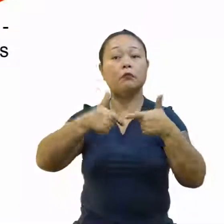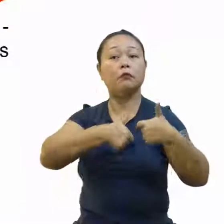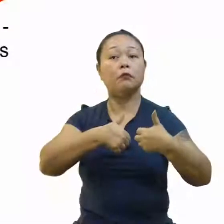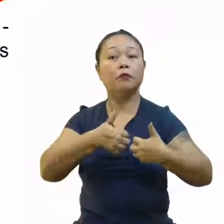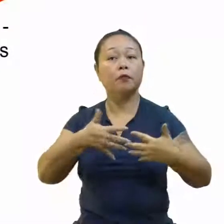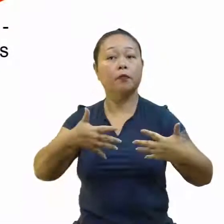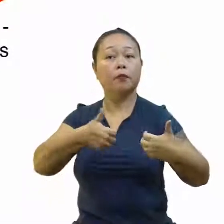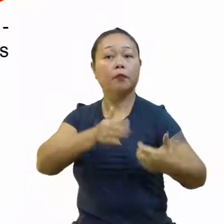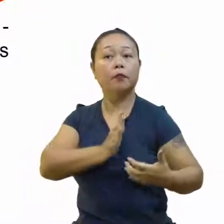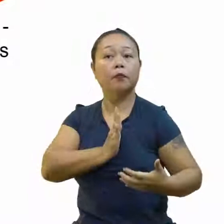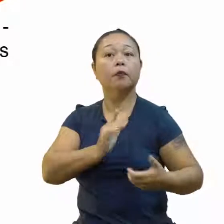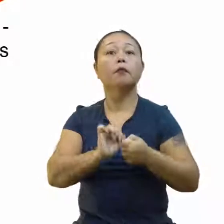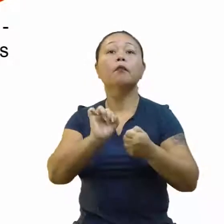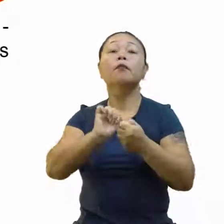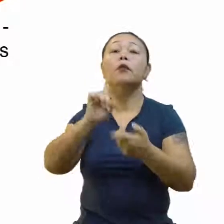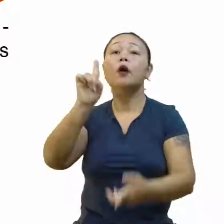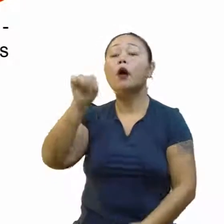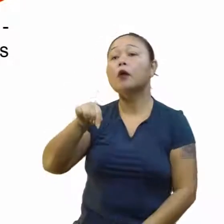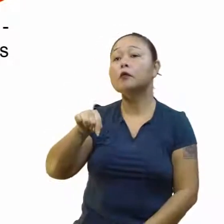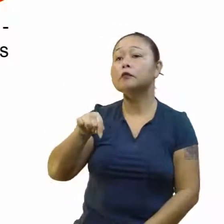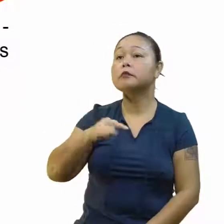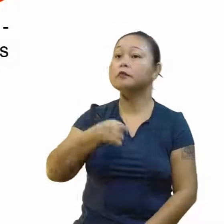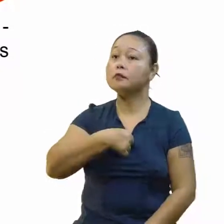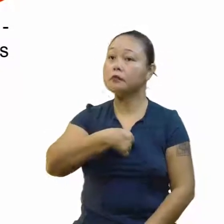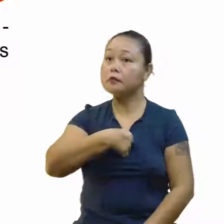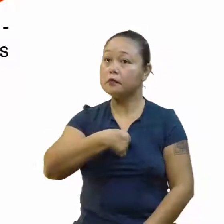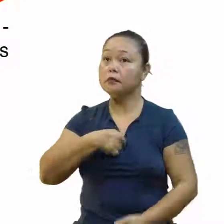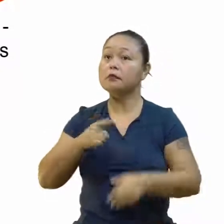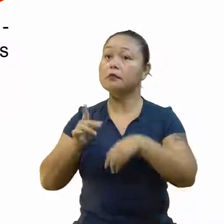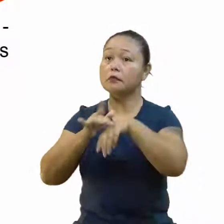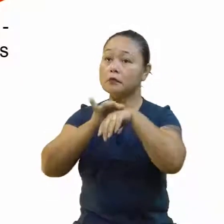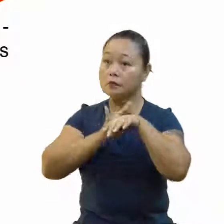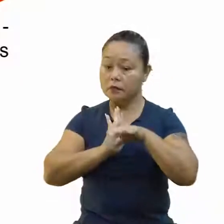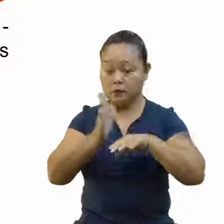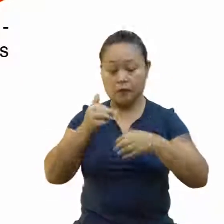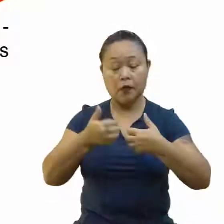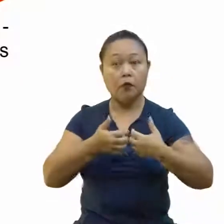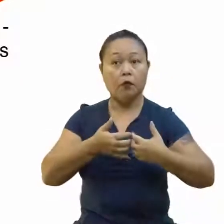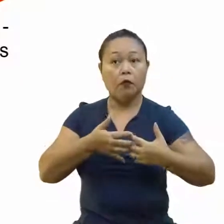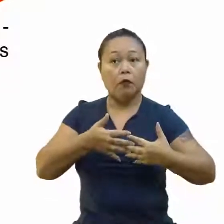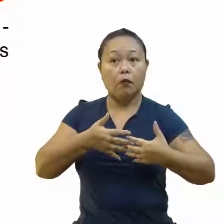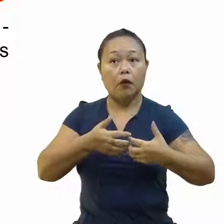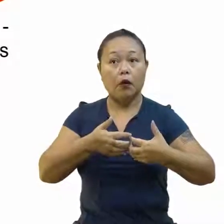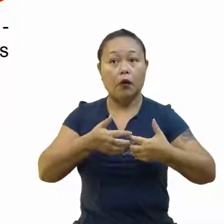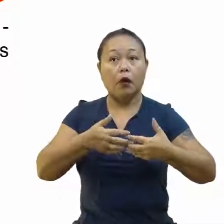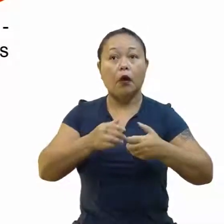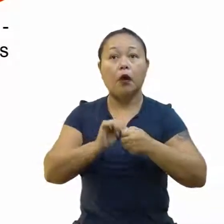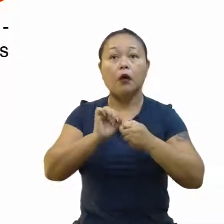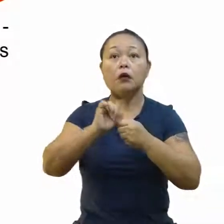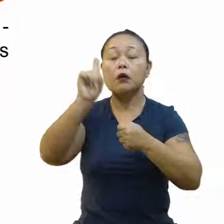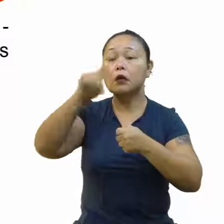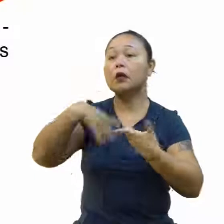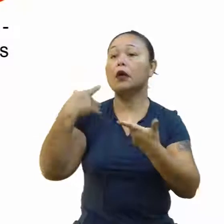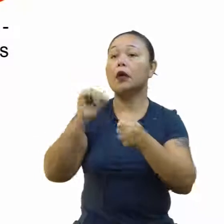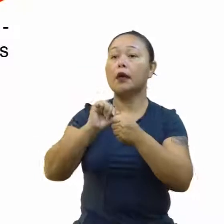nós temos, né, em relação às doenças cardiovasculares, que são doenças crônico-degenerativas. O principal